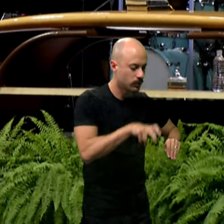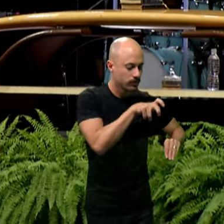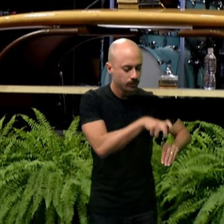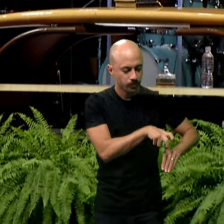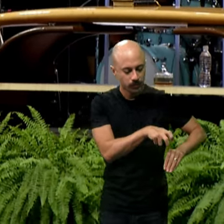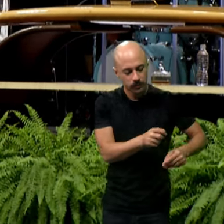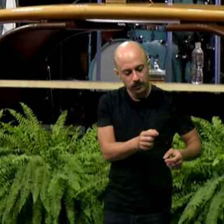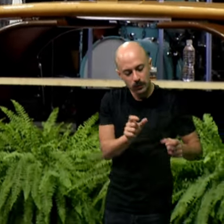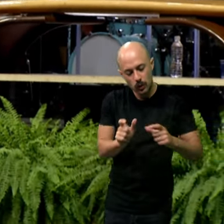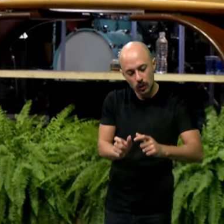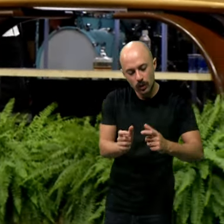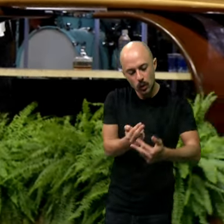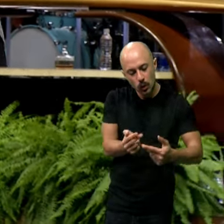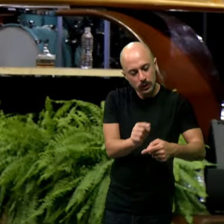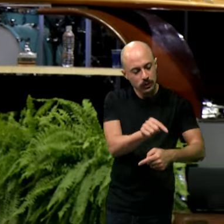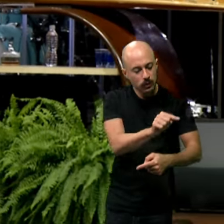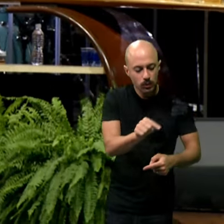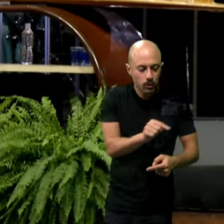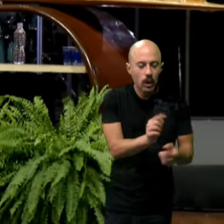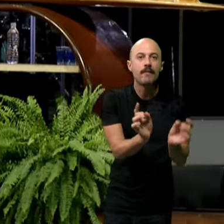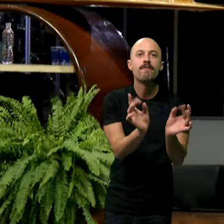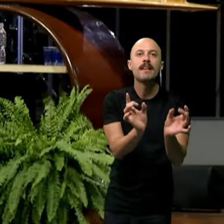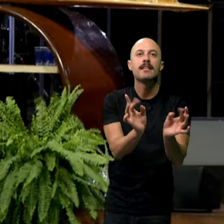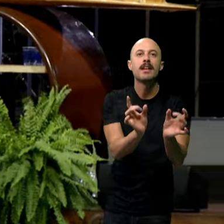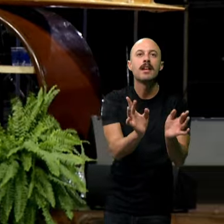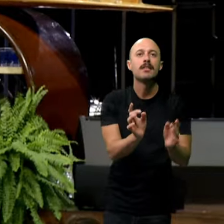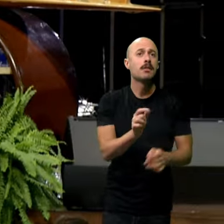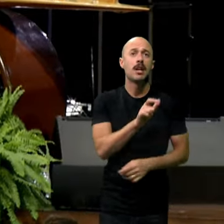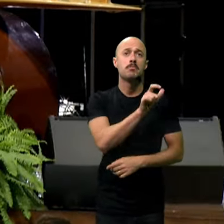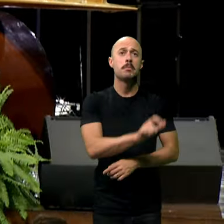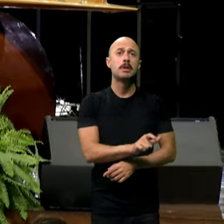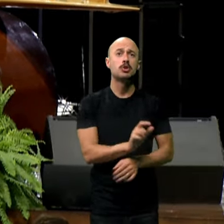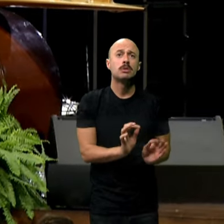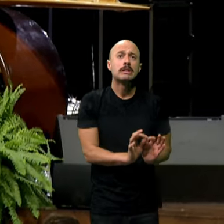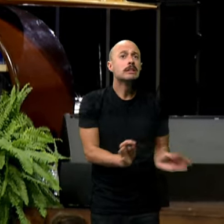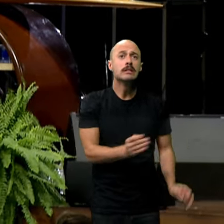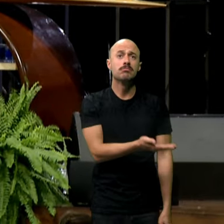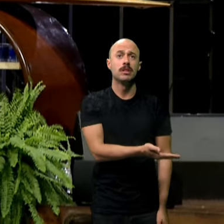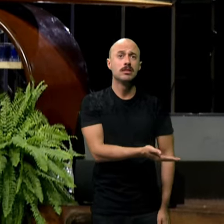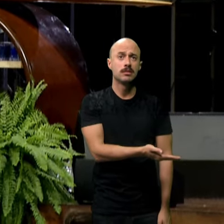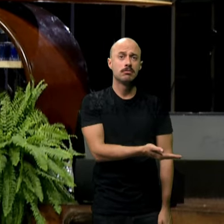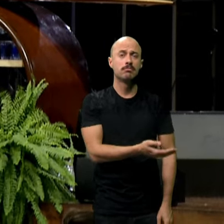ali. Uma aparência assim muito humilde, não vou dizer que era um mendigo, mas muito humilde.